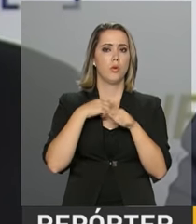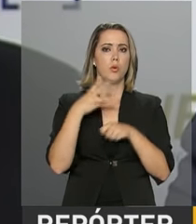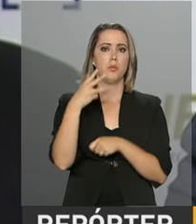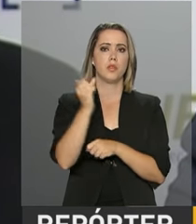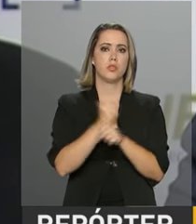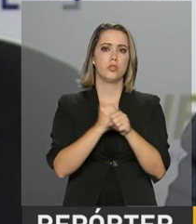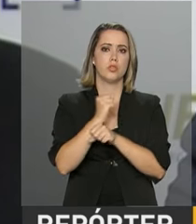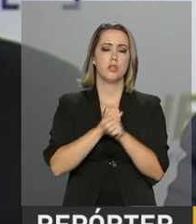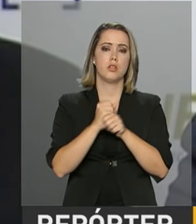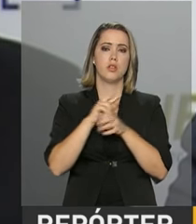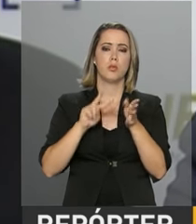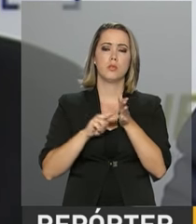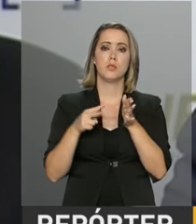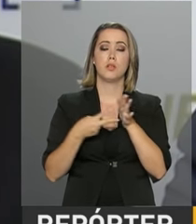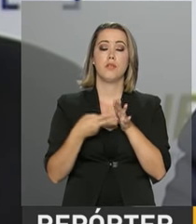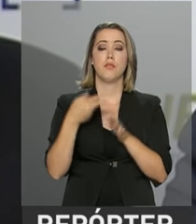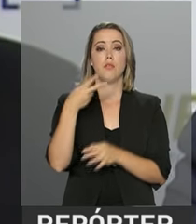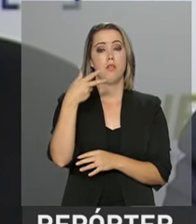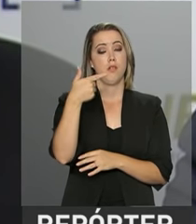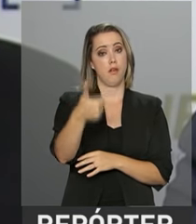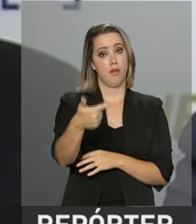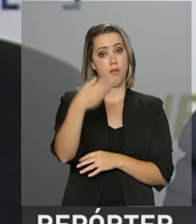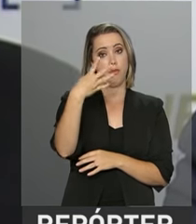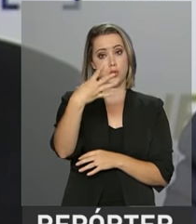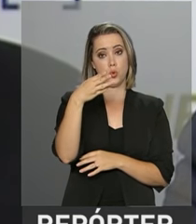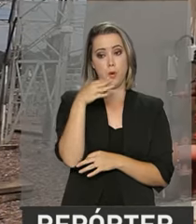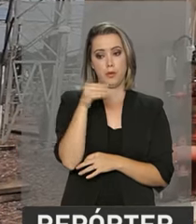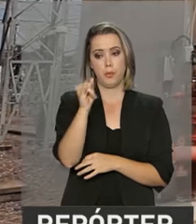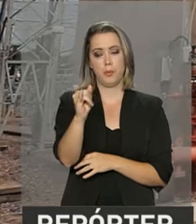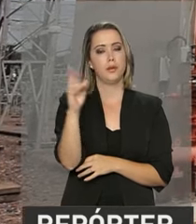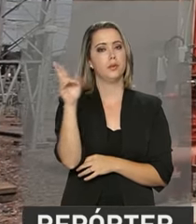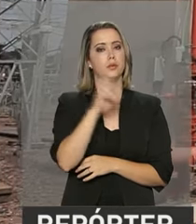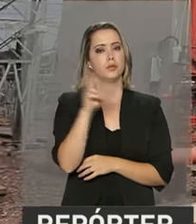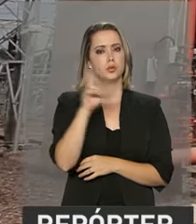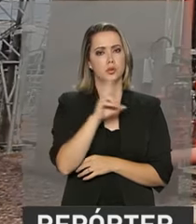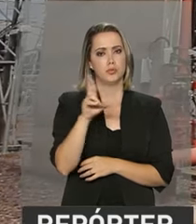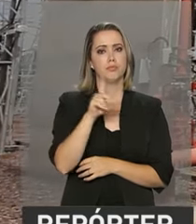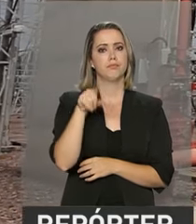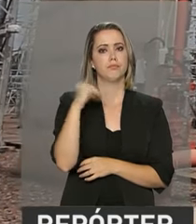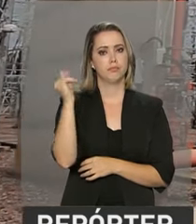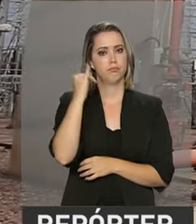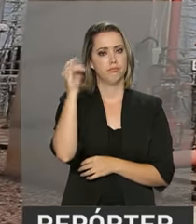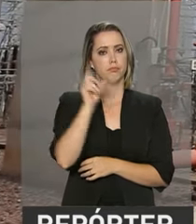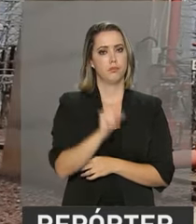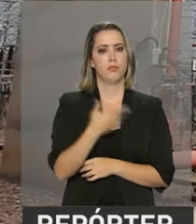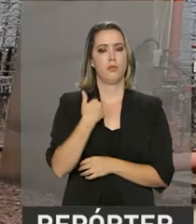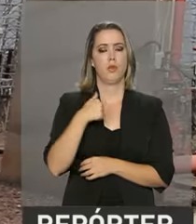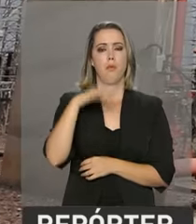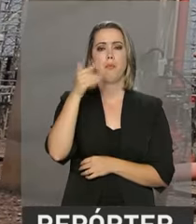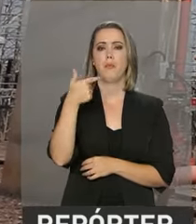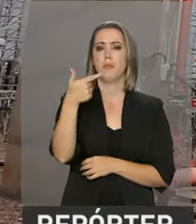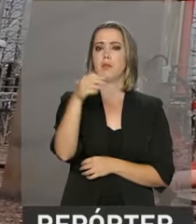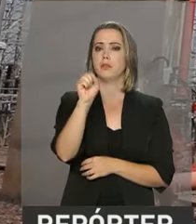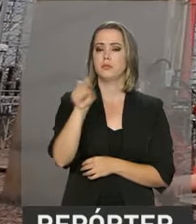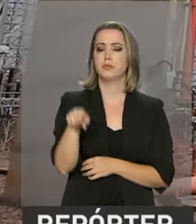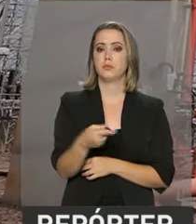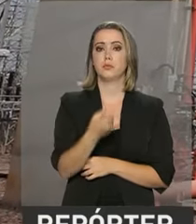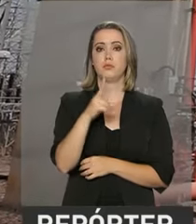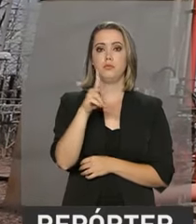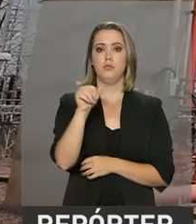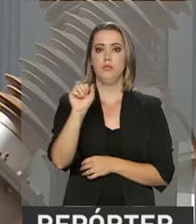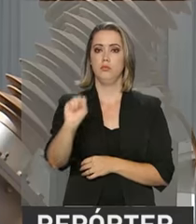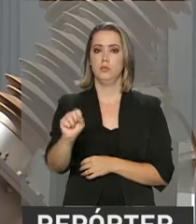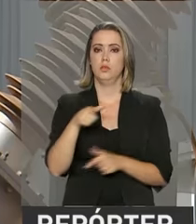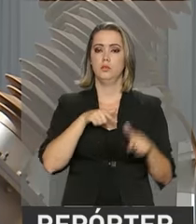24 bilhões de reais que é um número muito significativo os empreendimentos devem gerar mais de 28 mil vagas de